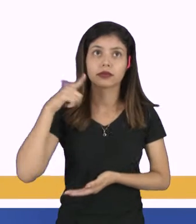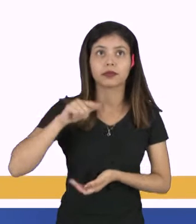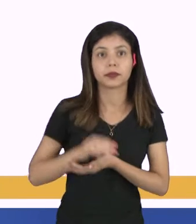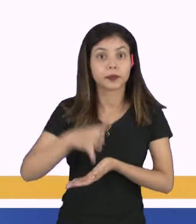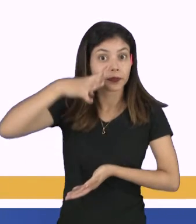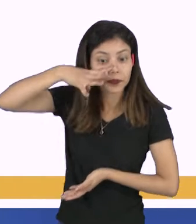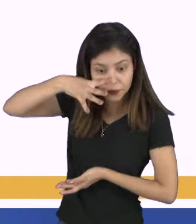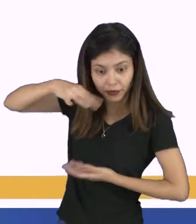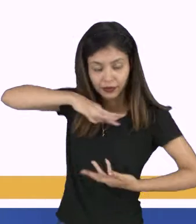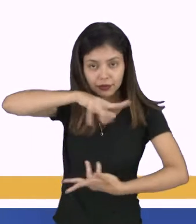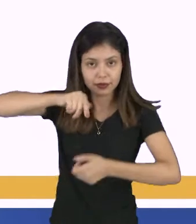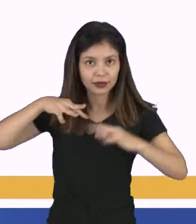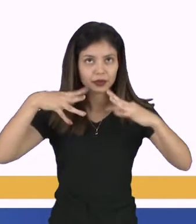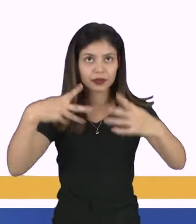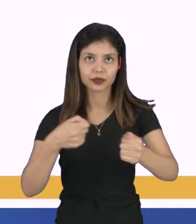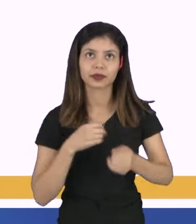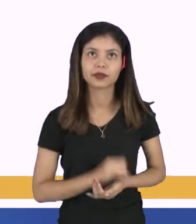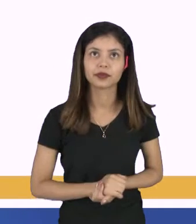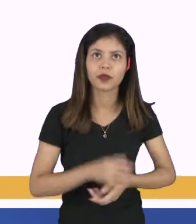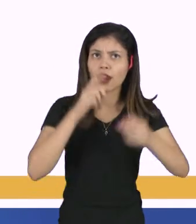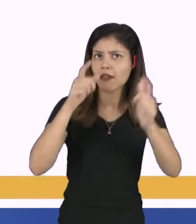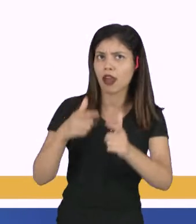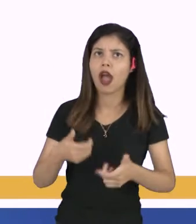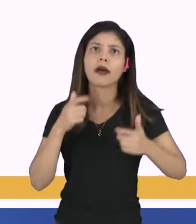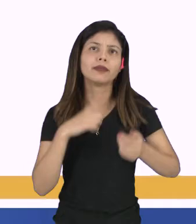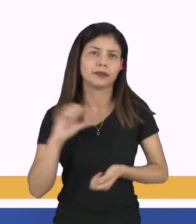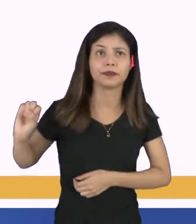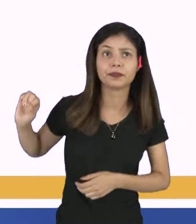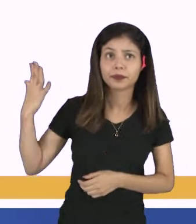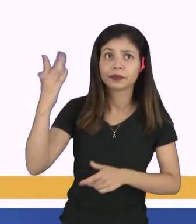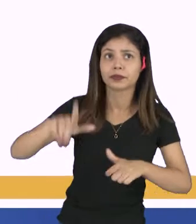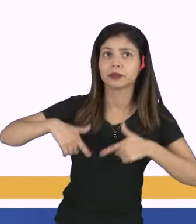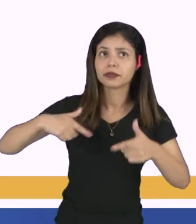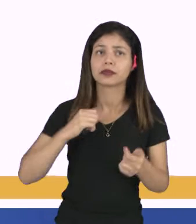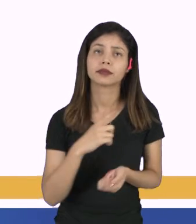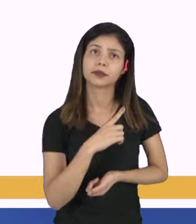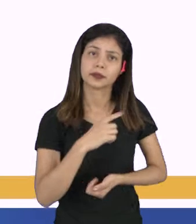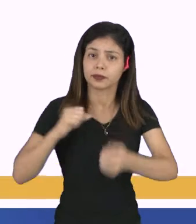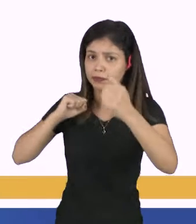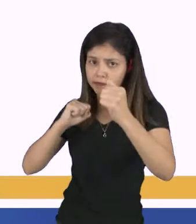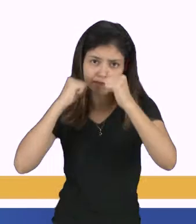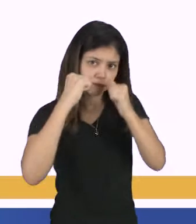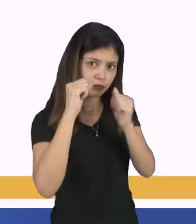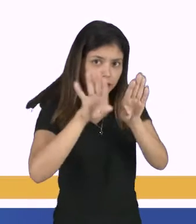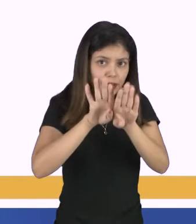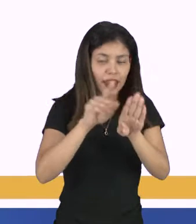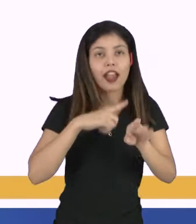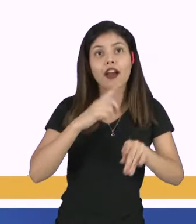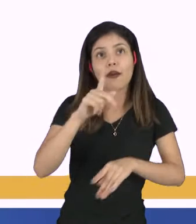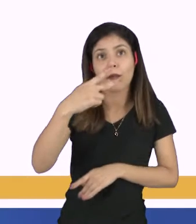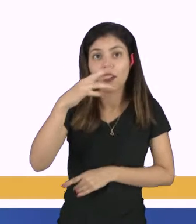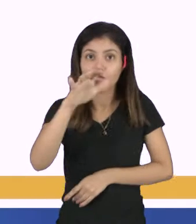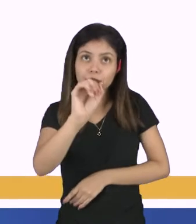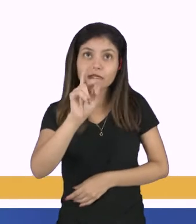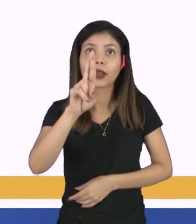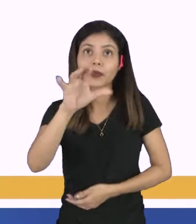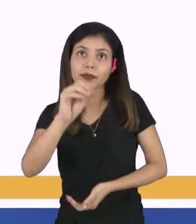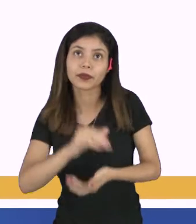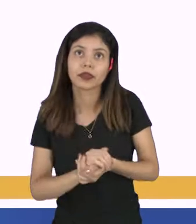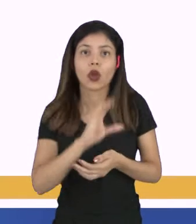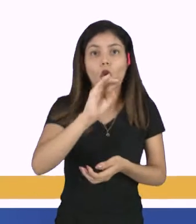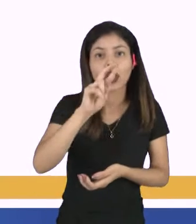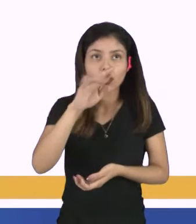ganhado admiradores pelo mundo todo. O local onde essas lutas acontecem possui o formato de um polígono regular, denominado de